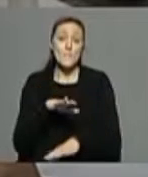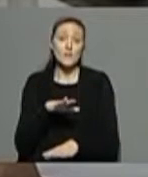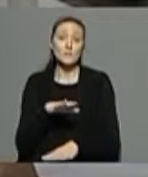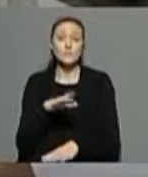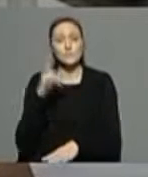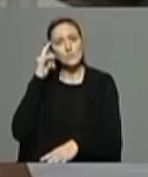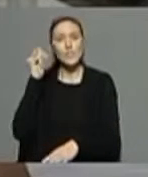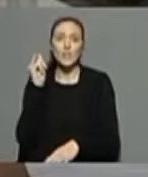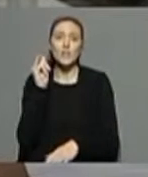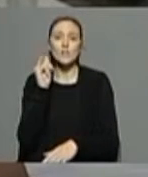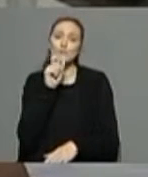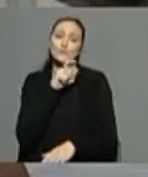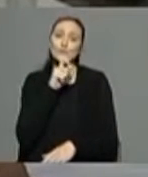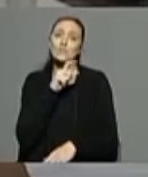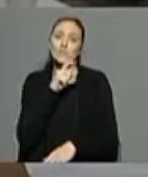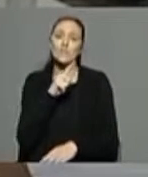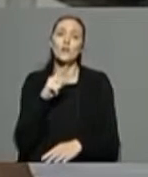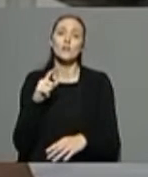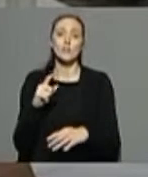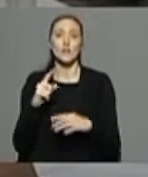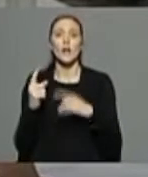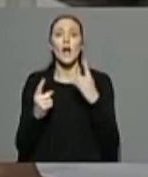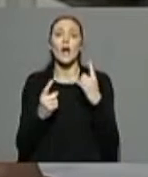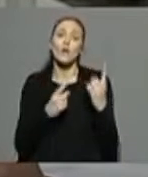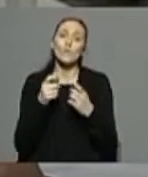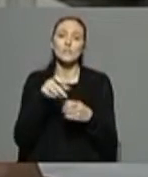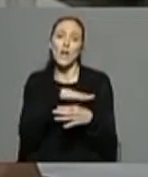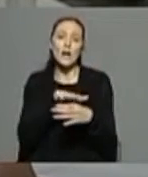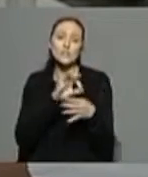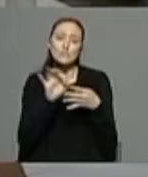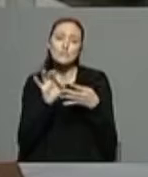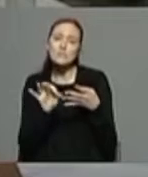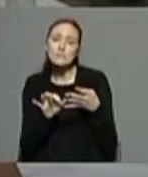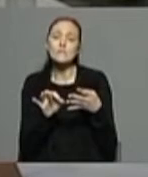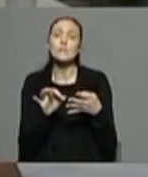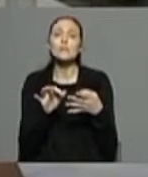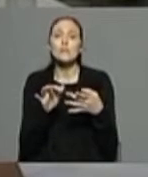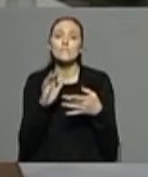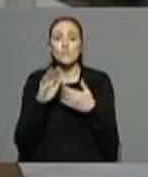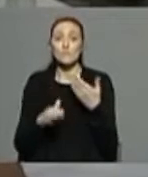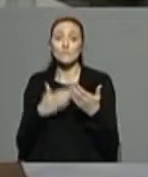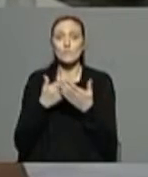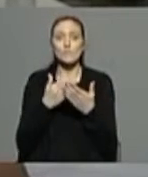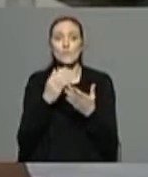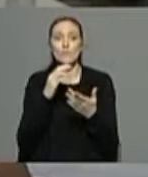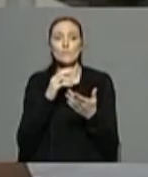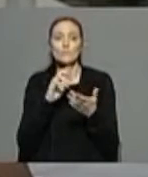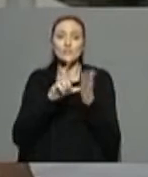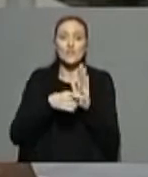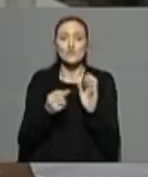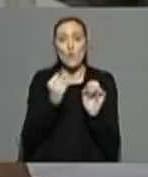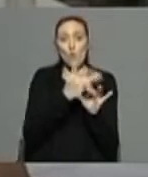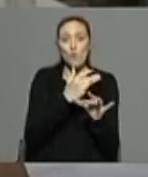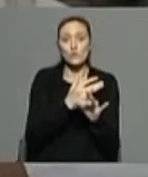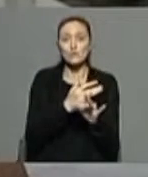A possibilidade de, em algumas áreas específicas, podermos candidatar novamente outros projetos que são